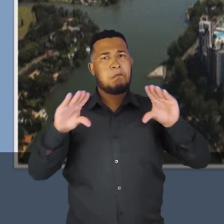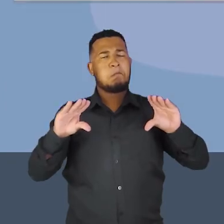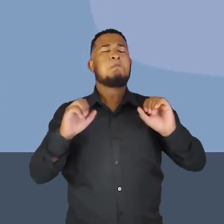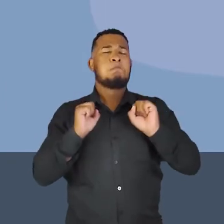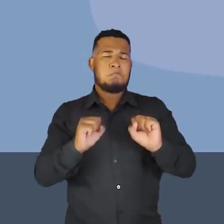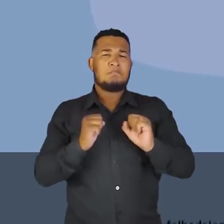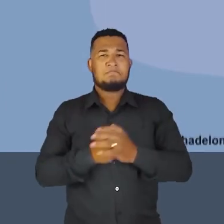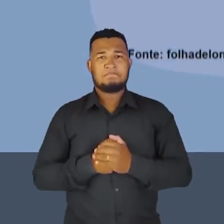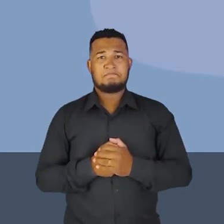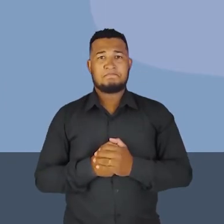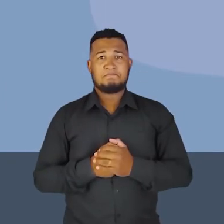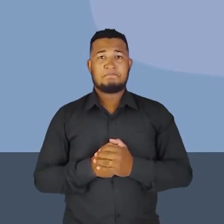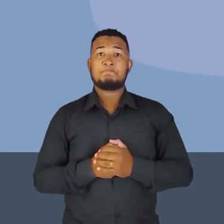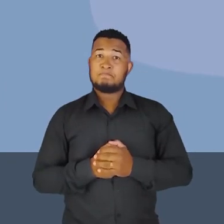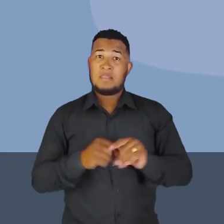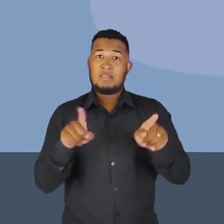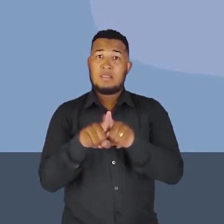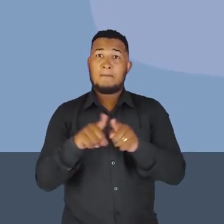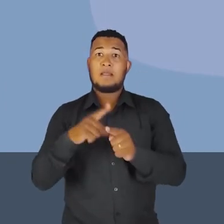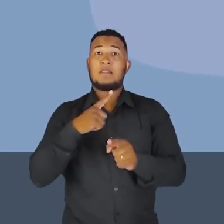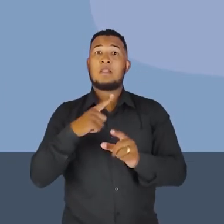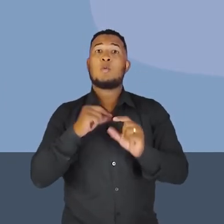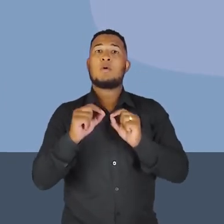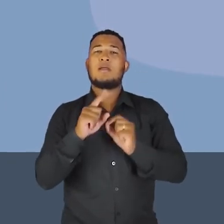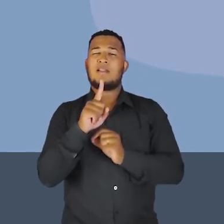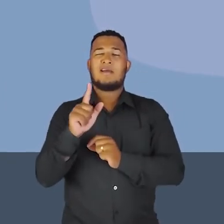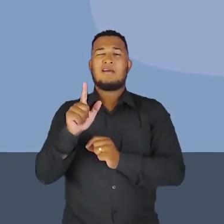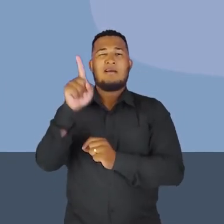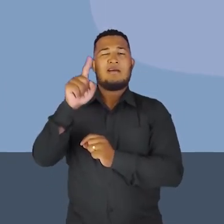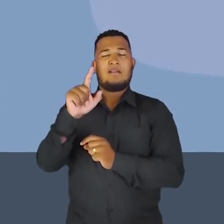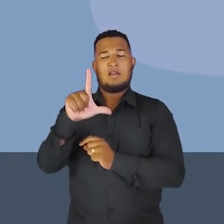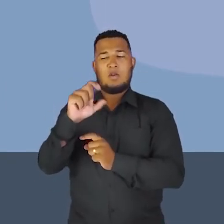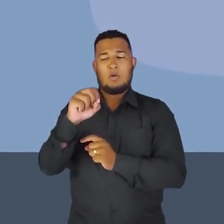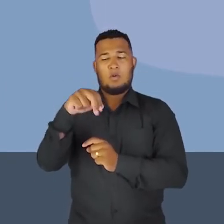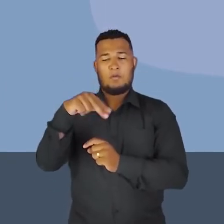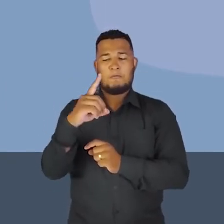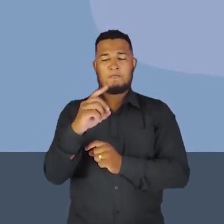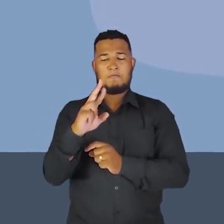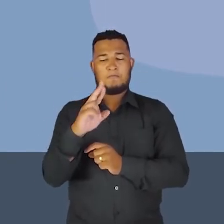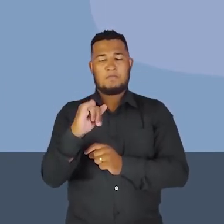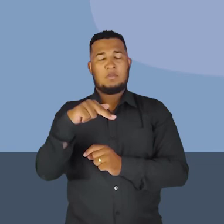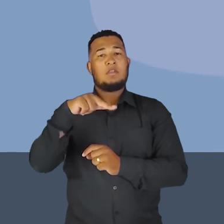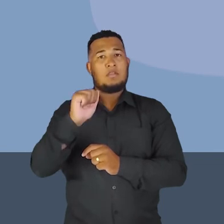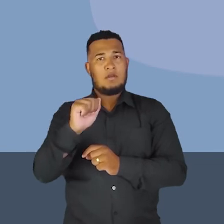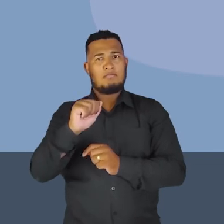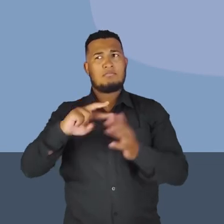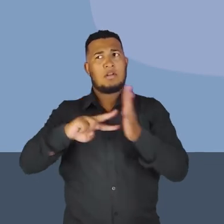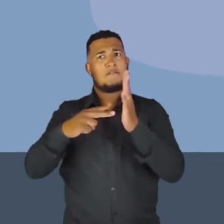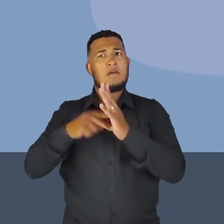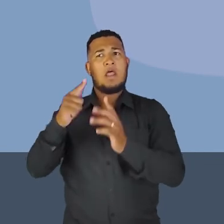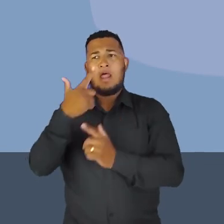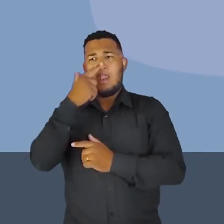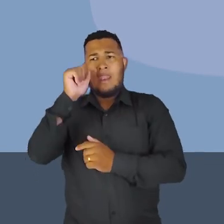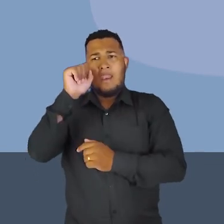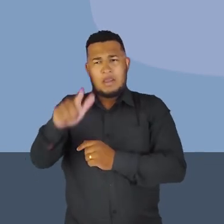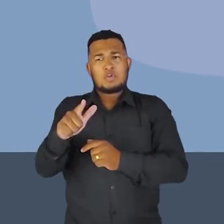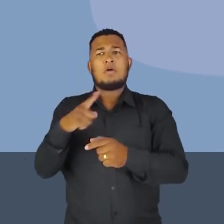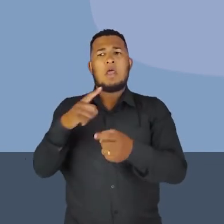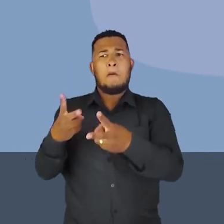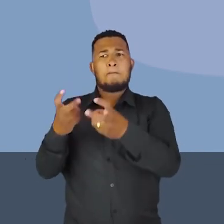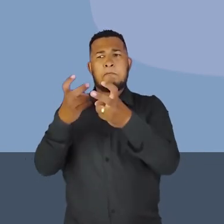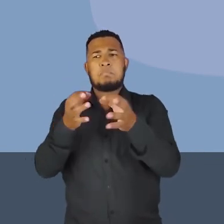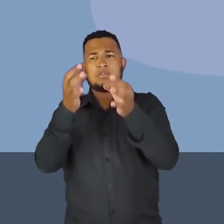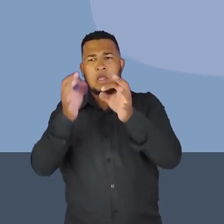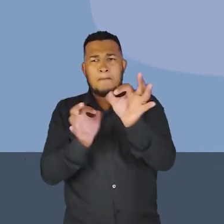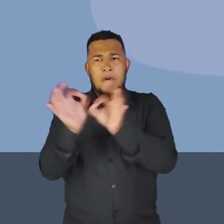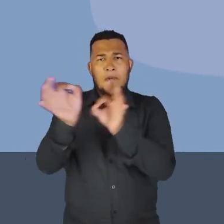passageiros. A gente tem também aqui, tá, Londrina, que o destaque dela é para a coleta seletiva de lixo, né? Desde